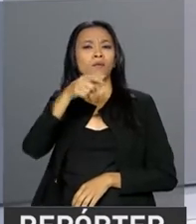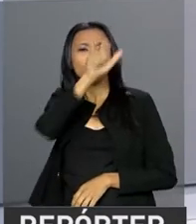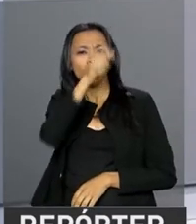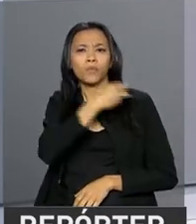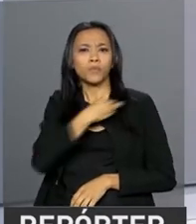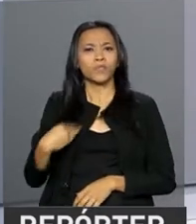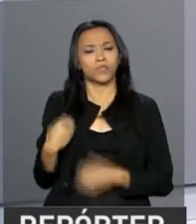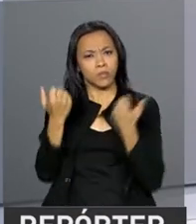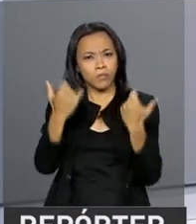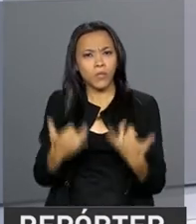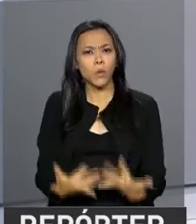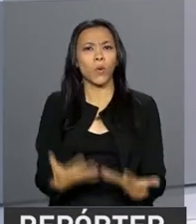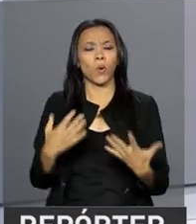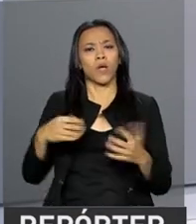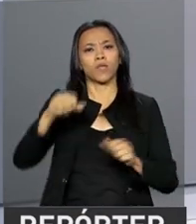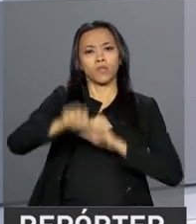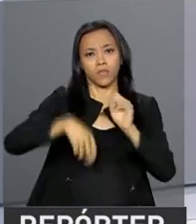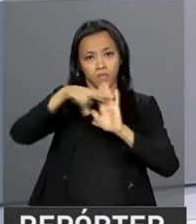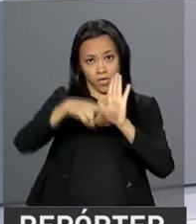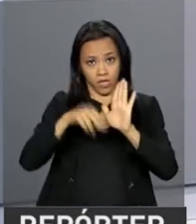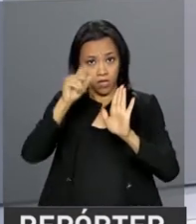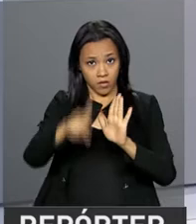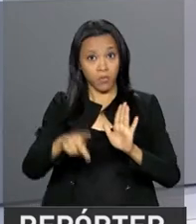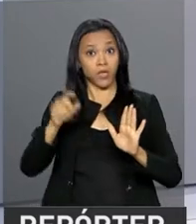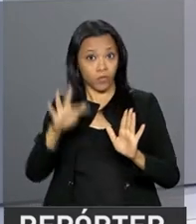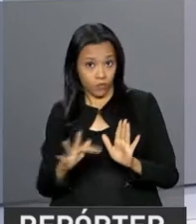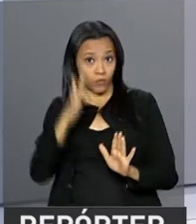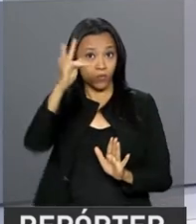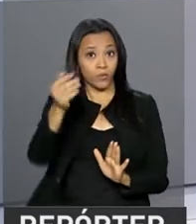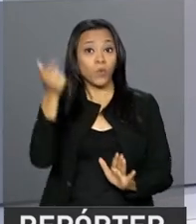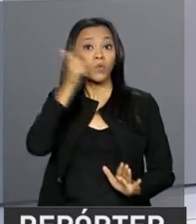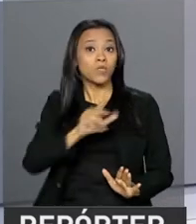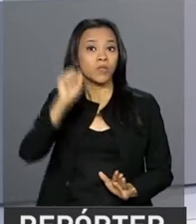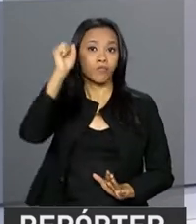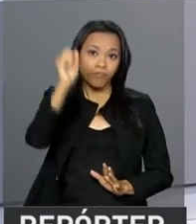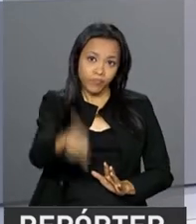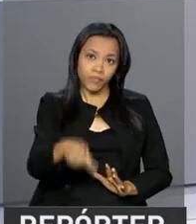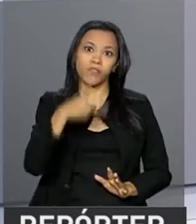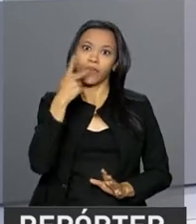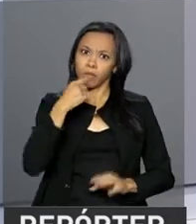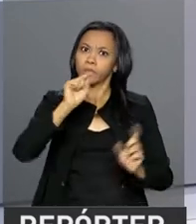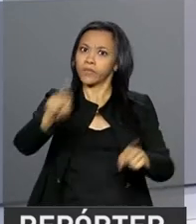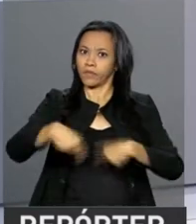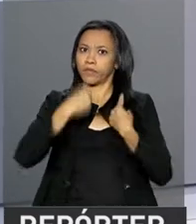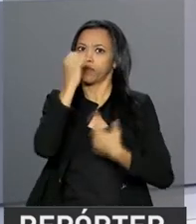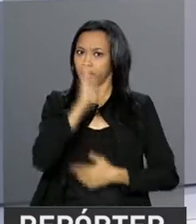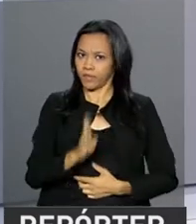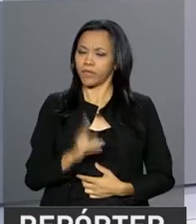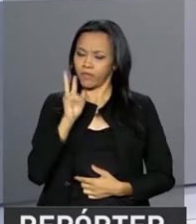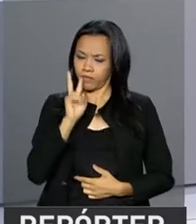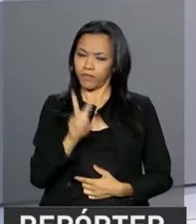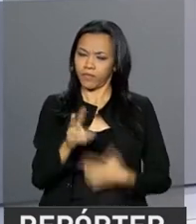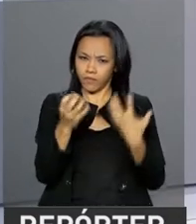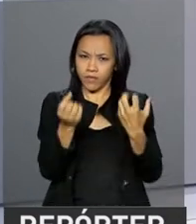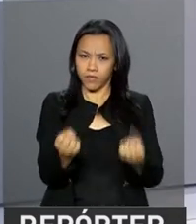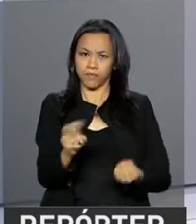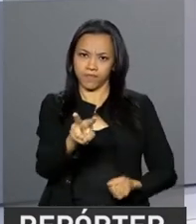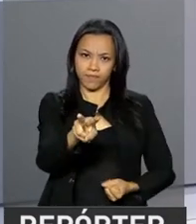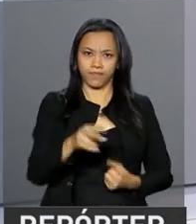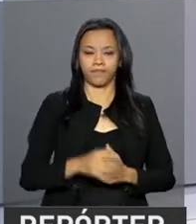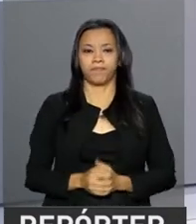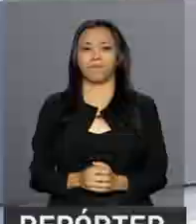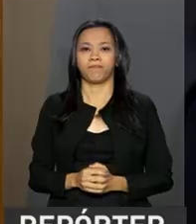que todos os brasileiros possam receber os benefícios no futuro e falou dos desafios para o Brasil. Vamos acompanhar um trechinho da